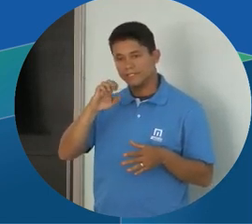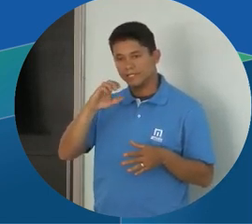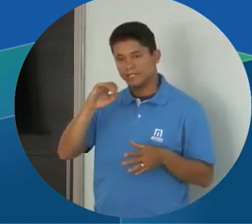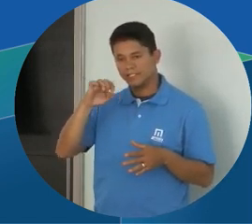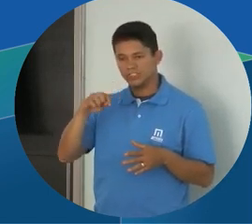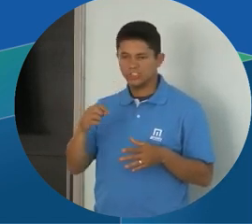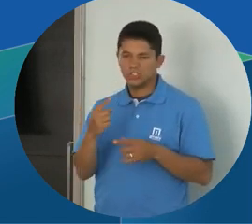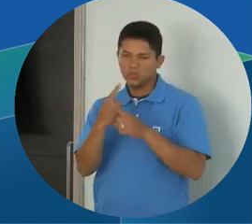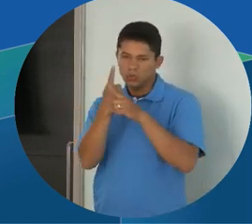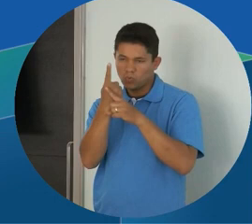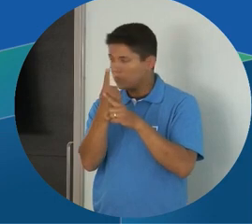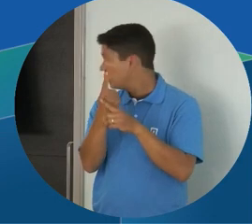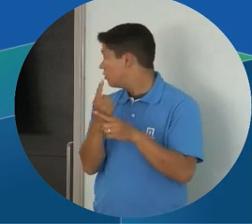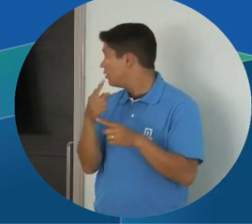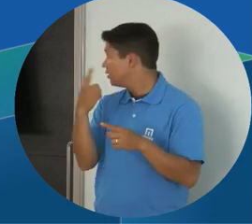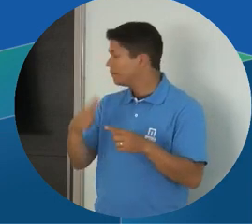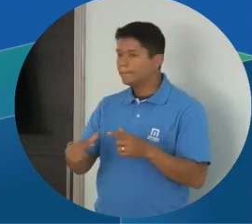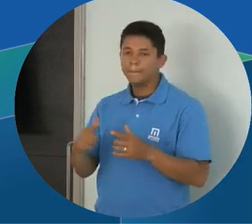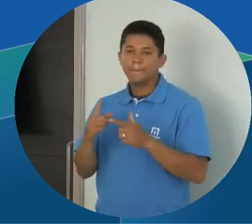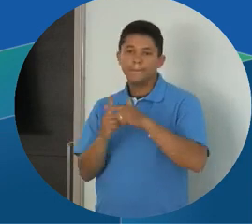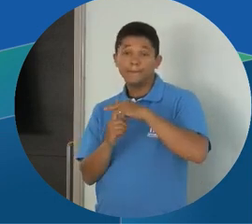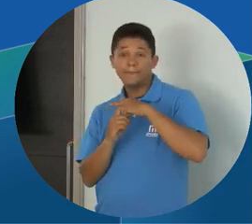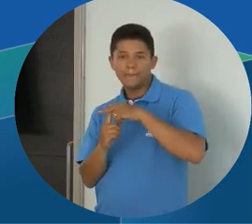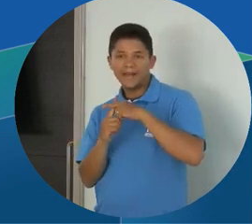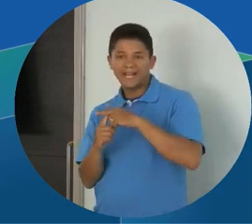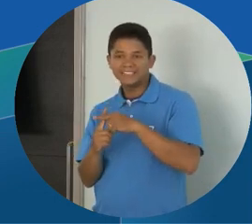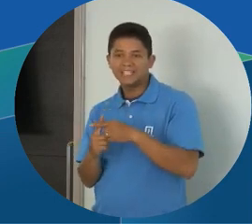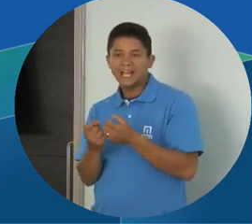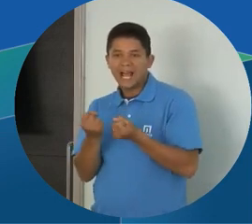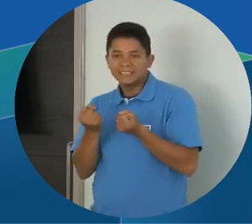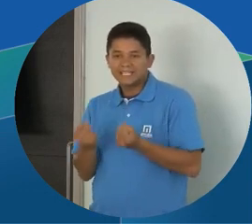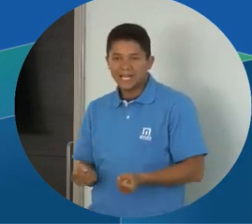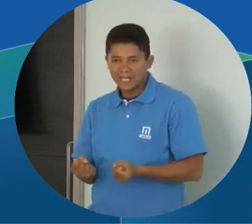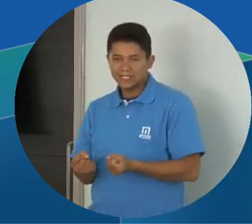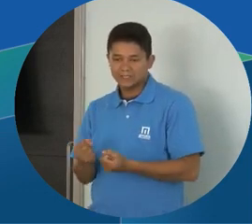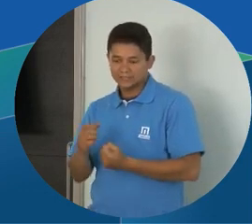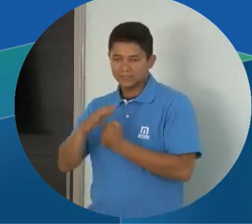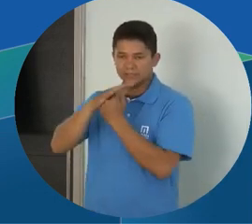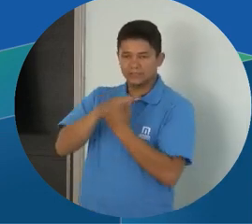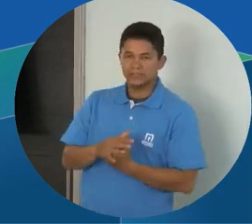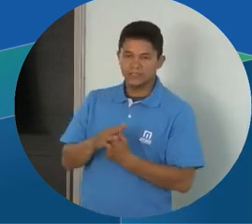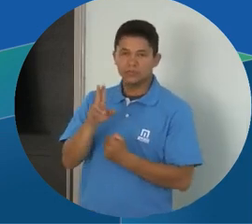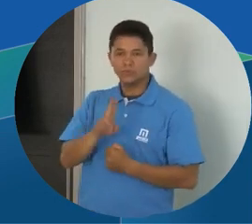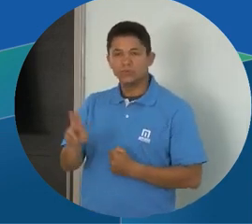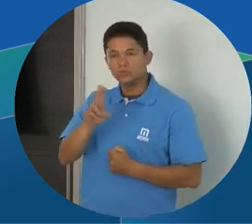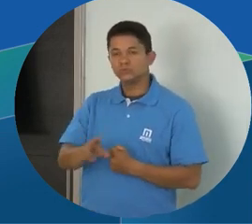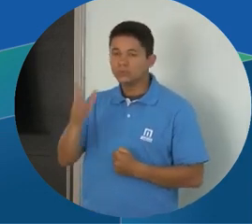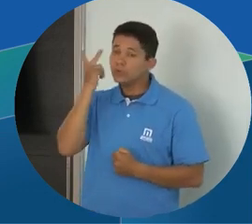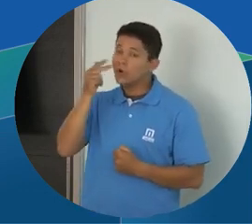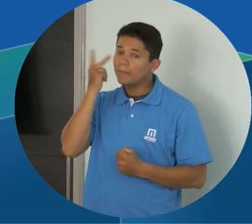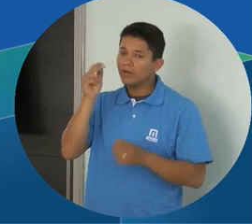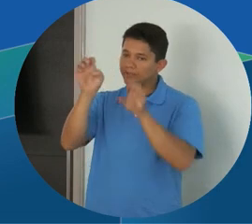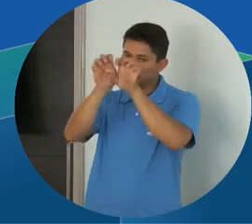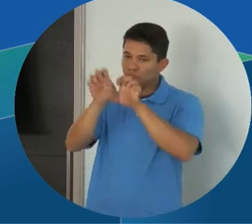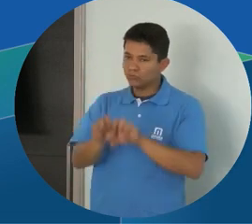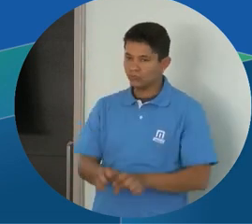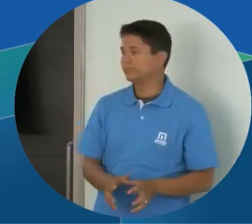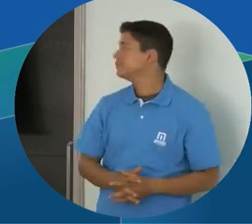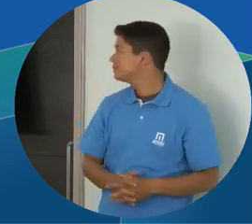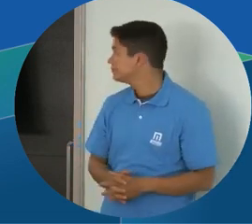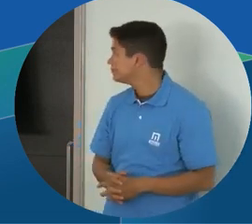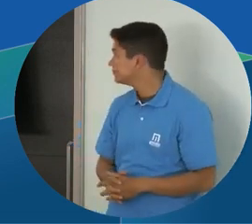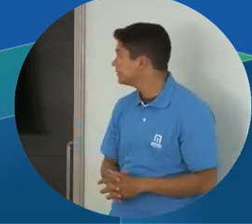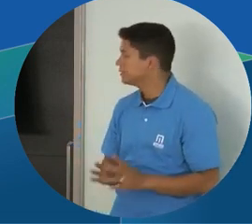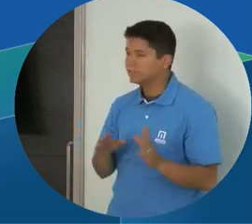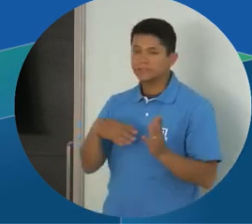combinação com essas cargas devido à utilização normal da estrutura. E, na sequência, os